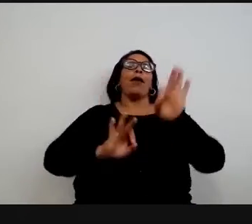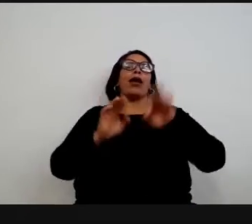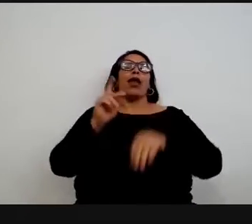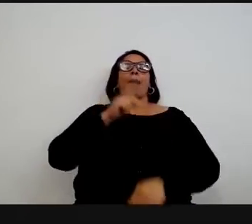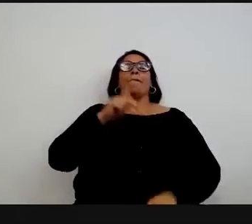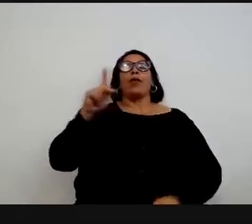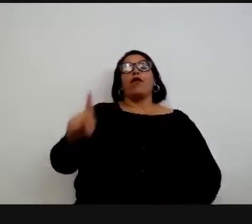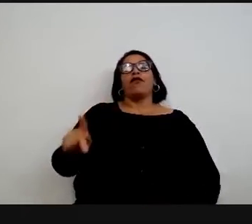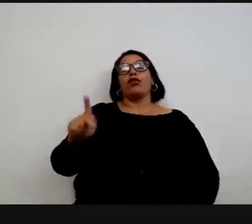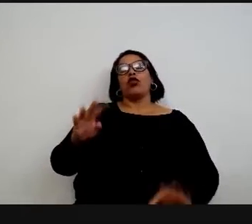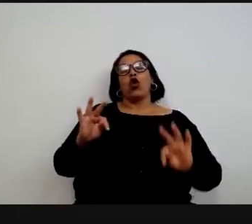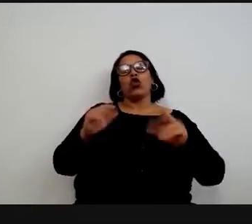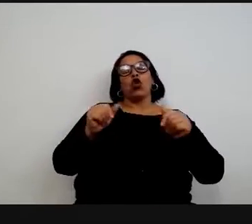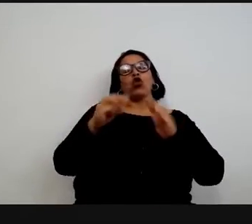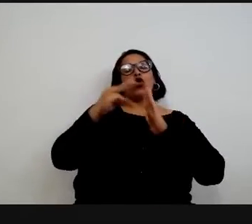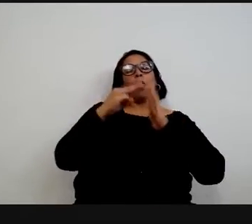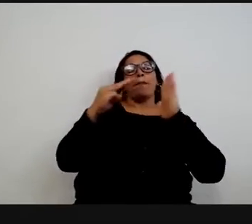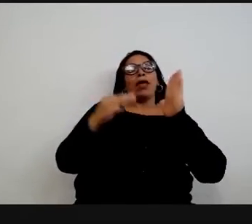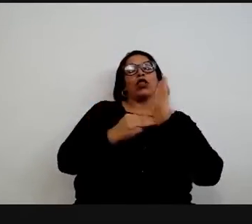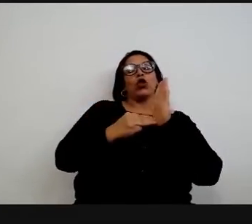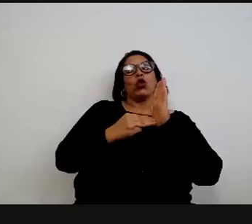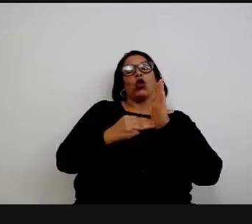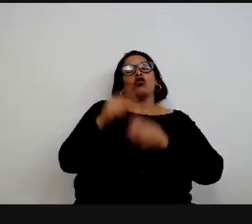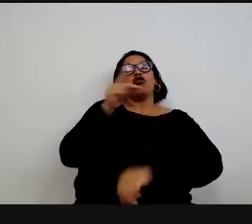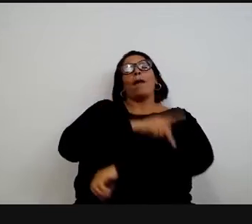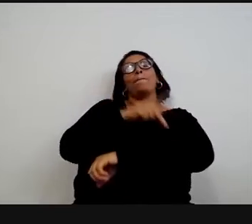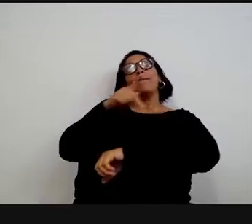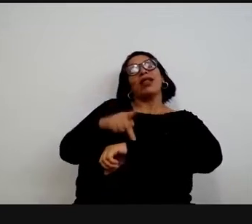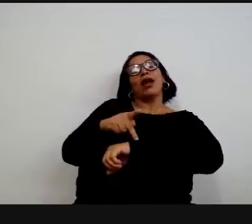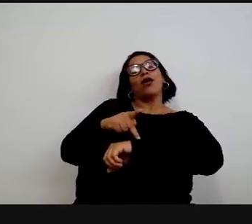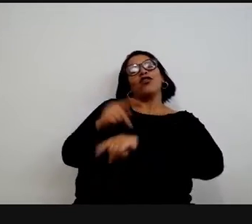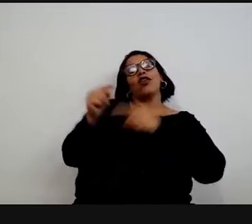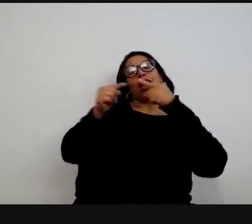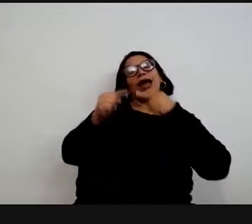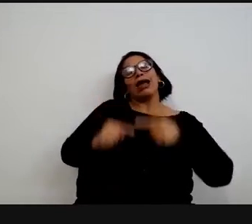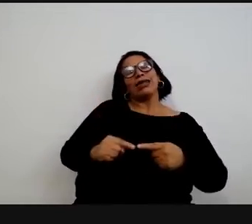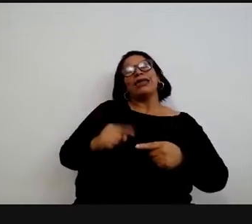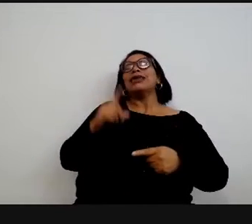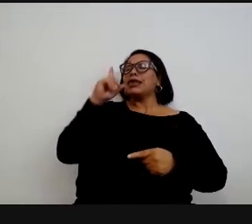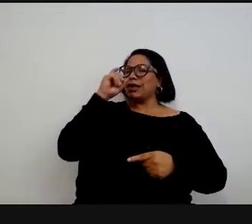os docentes com essas metodologias ativas. Mas esse curso